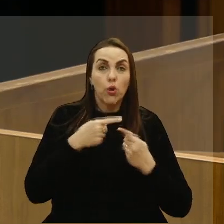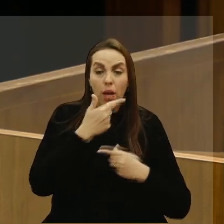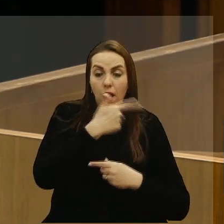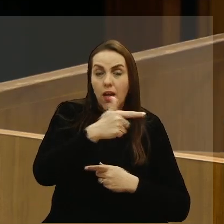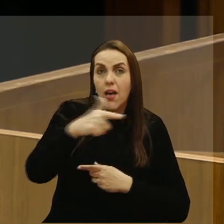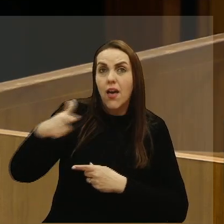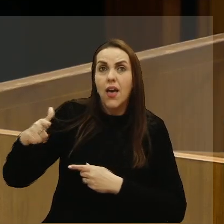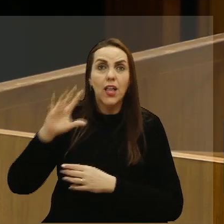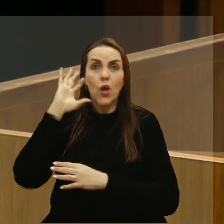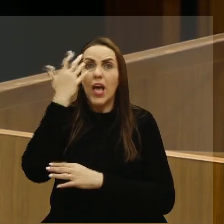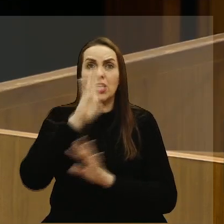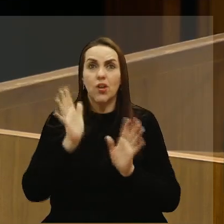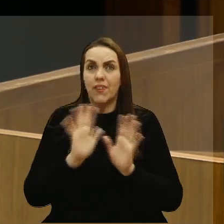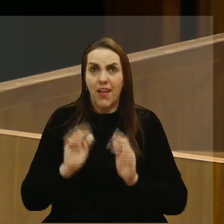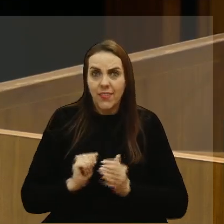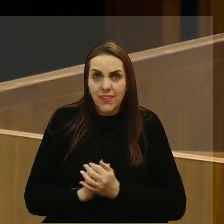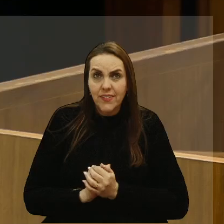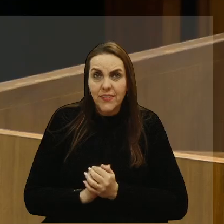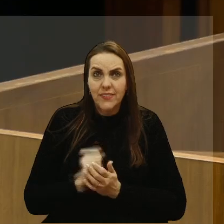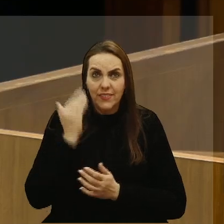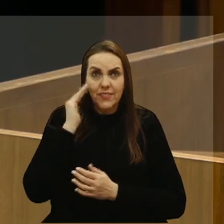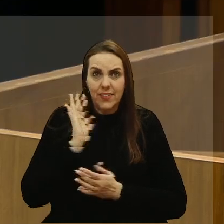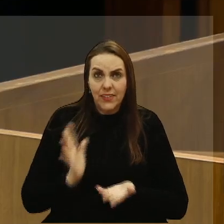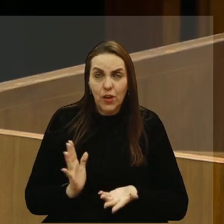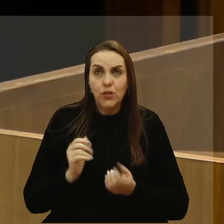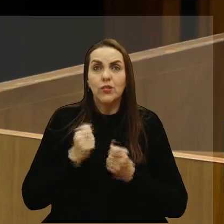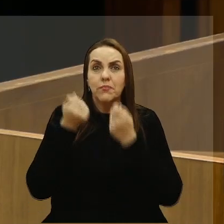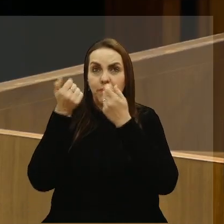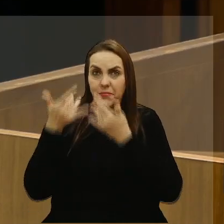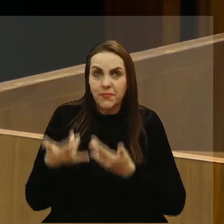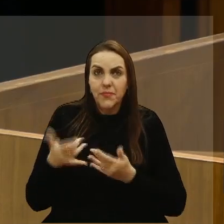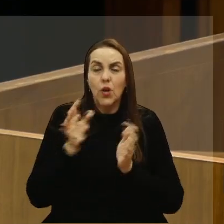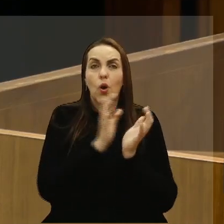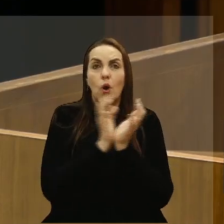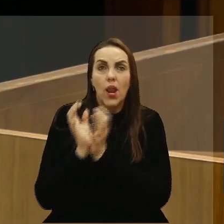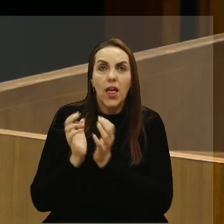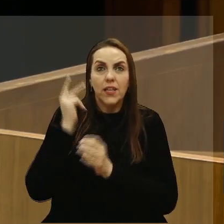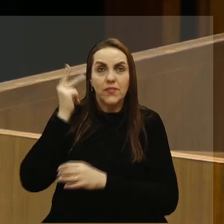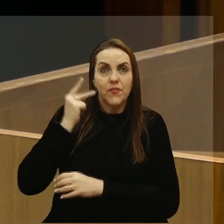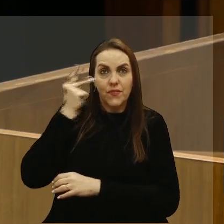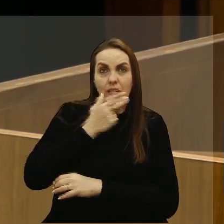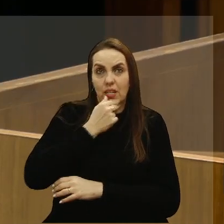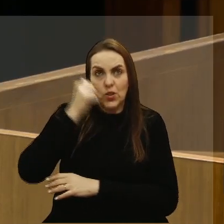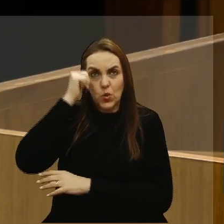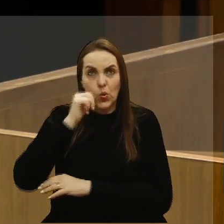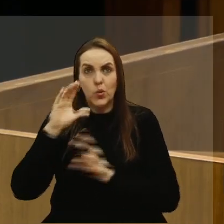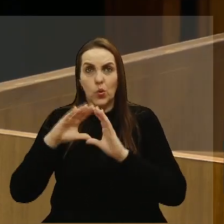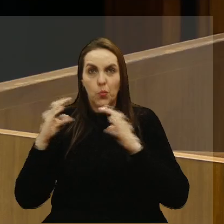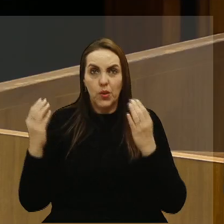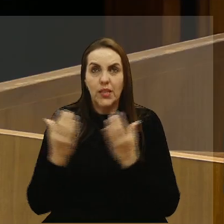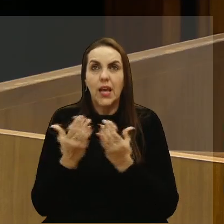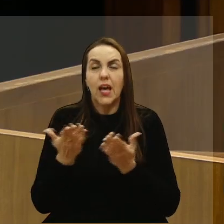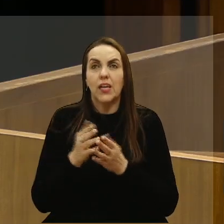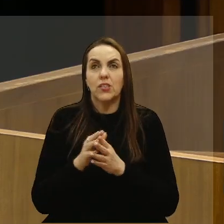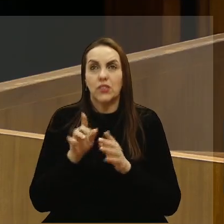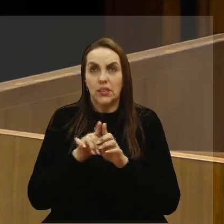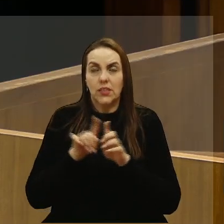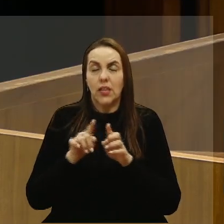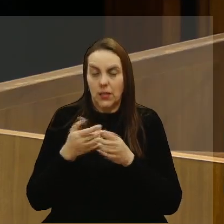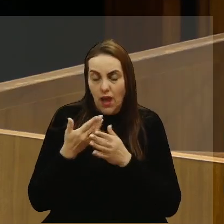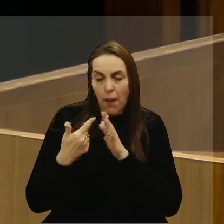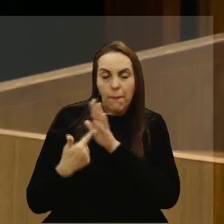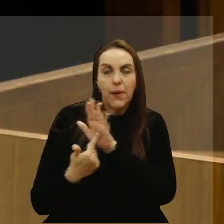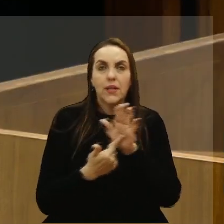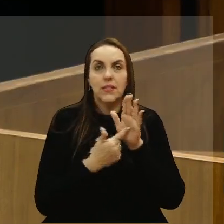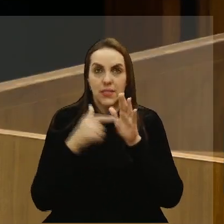resolvem. E eu não estou falando isso aqui, colegas vereadores e vereadoras, comunidade. Quando surgiu na imprensa que eu ia assumir a